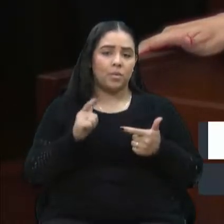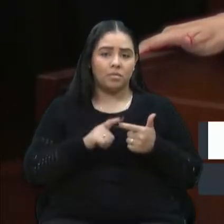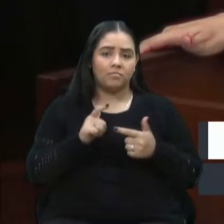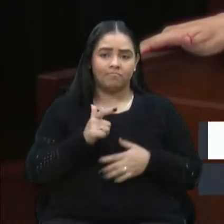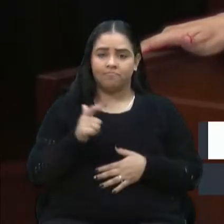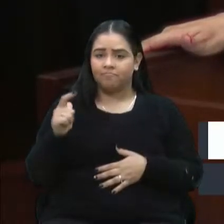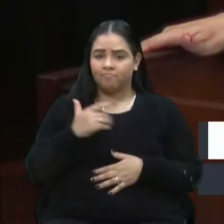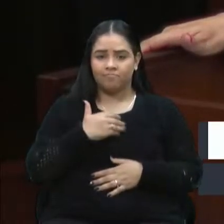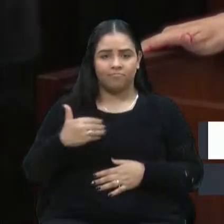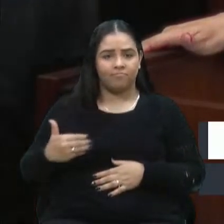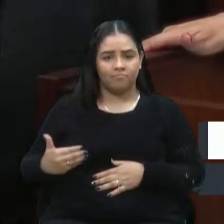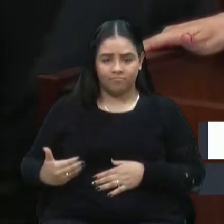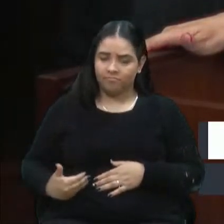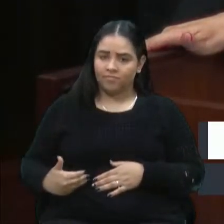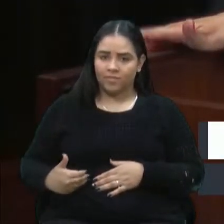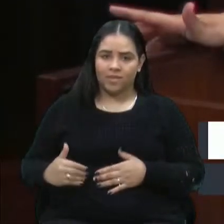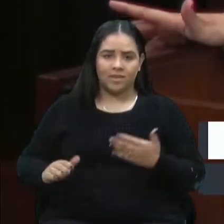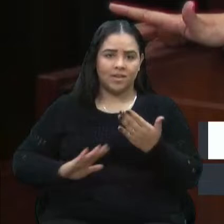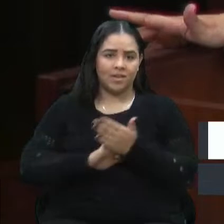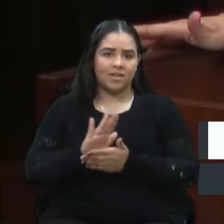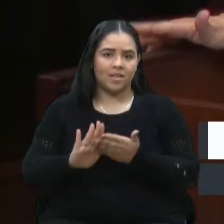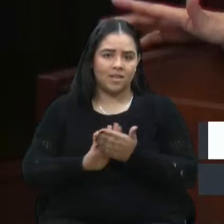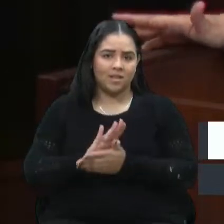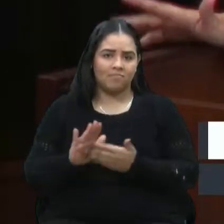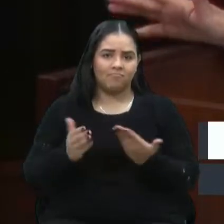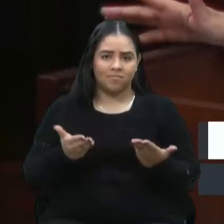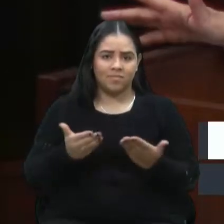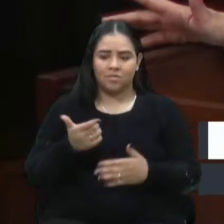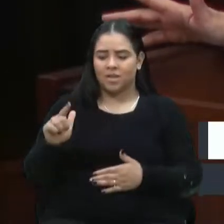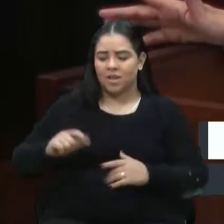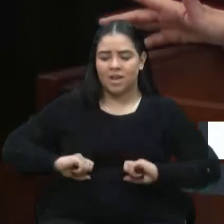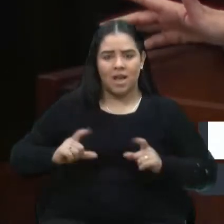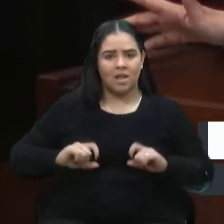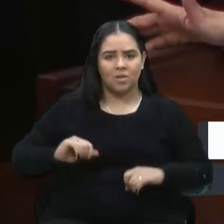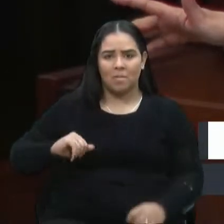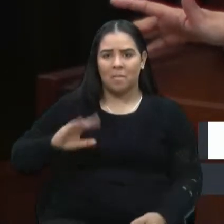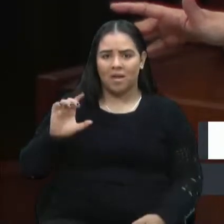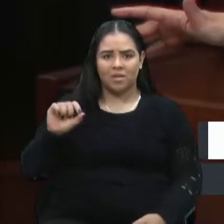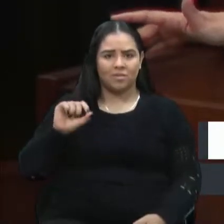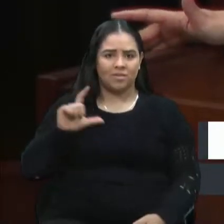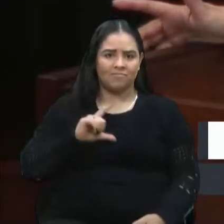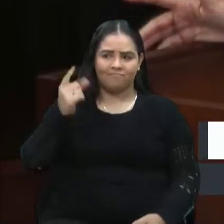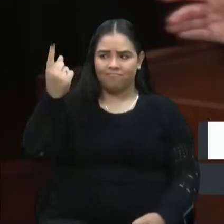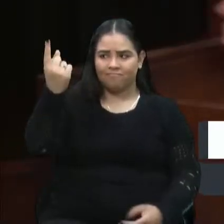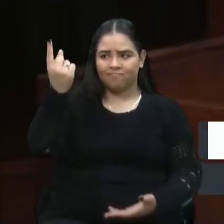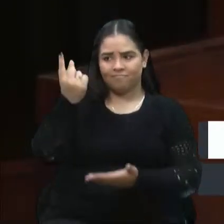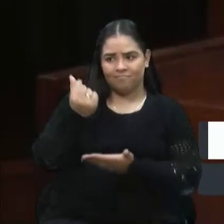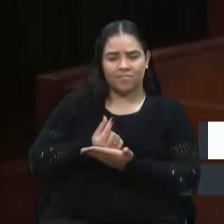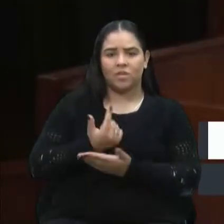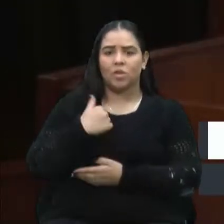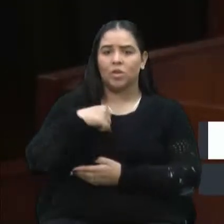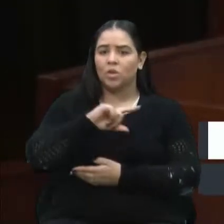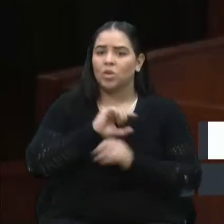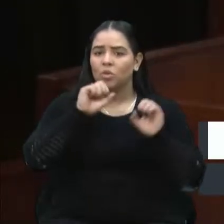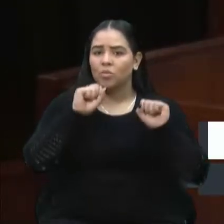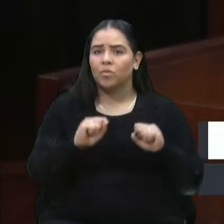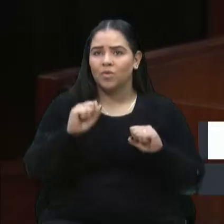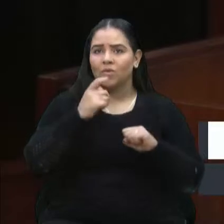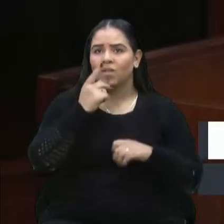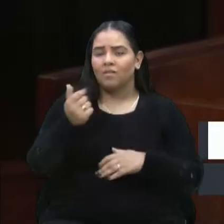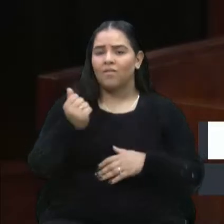existe governo que praticamente que não gaste mais do que arrecada. E aí a gente pode falar de